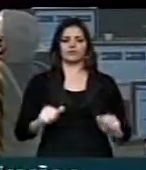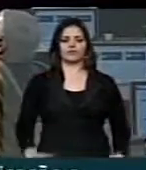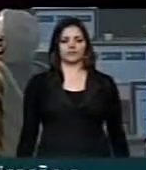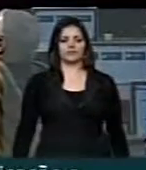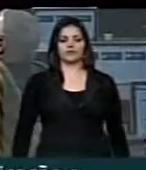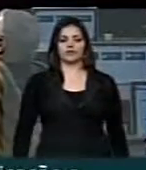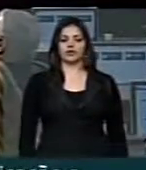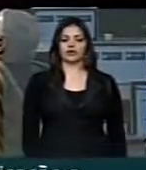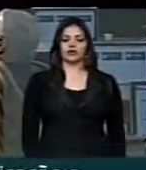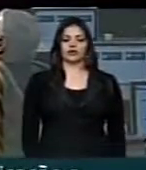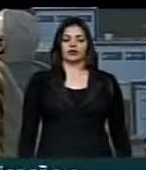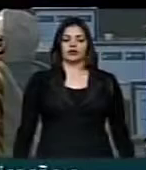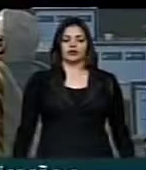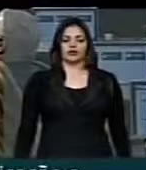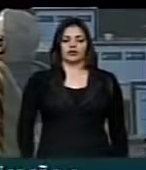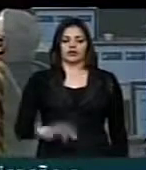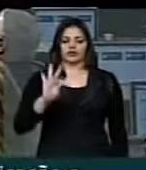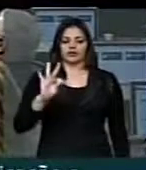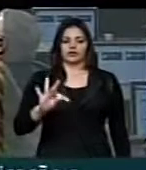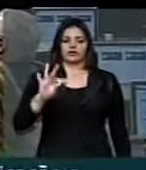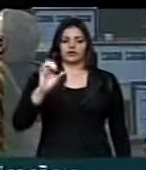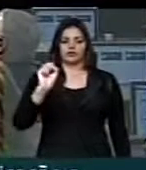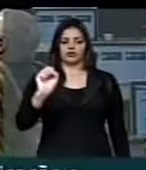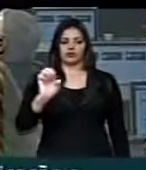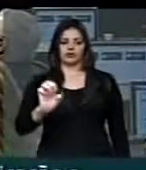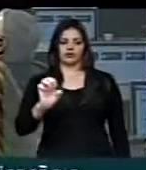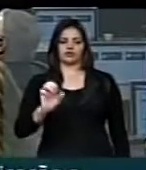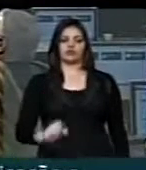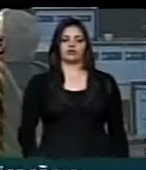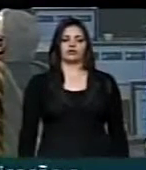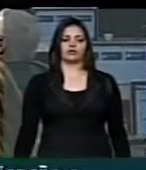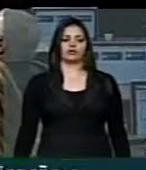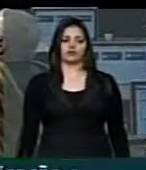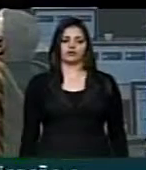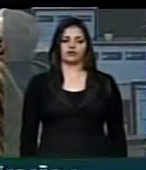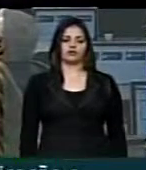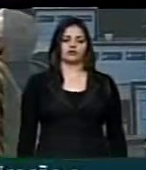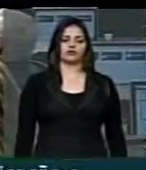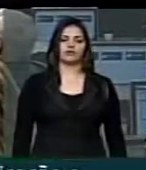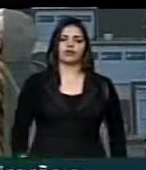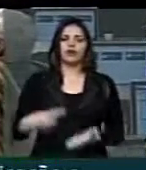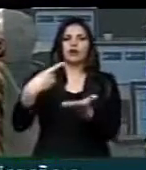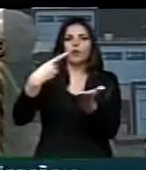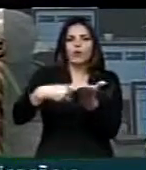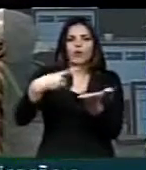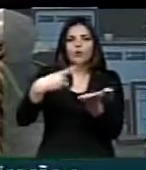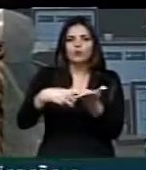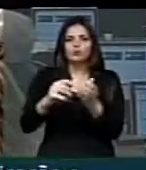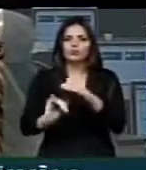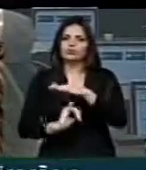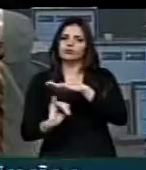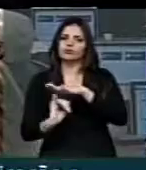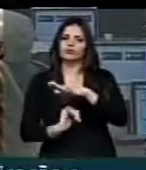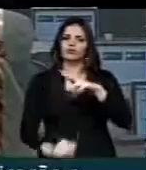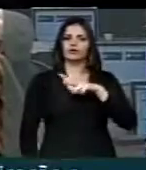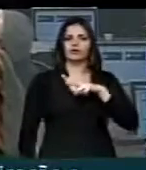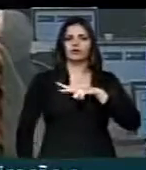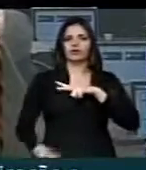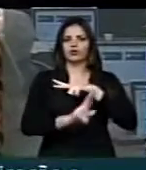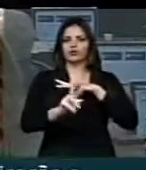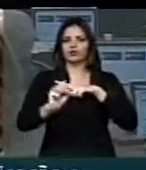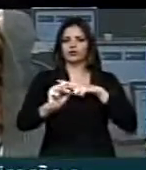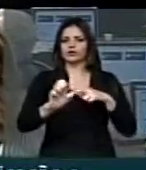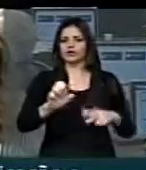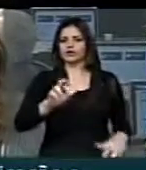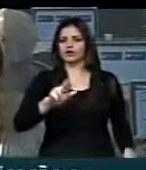Que o Tribunal Superior Eleitoral fez um acordo com uma instituição privada chamada Serasa,